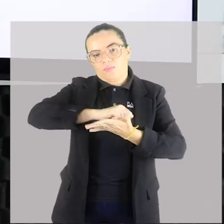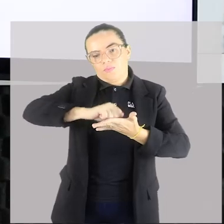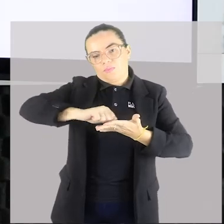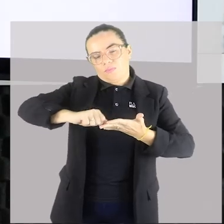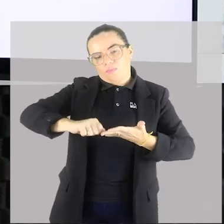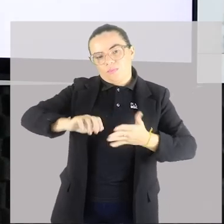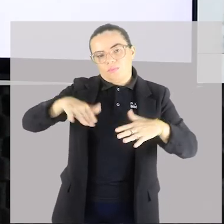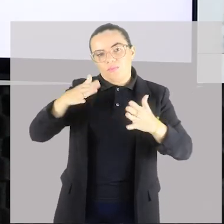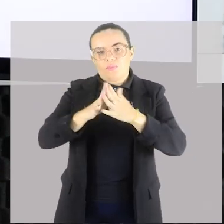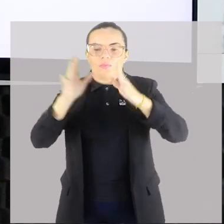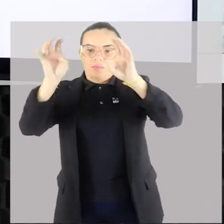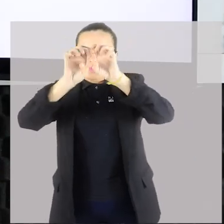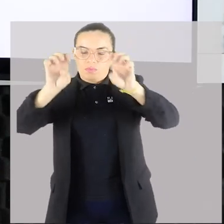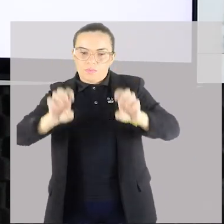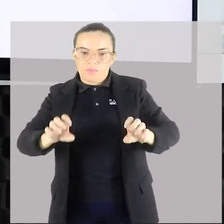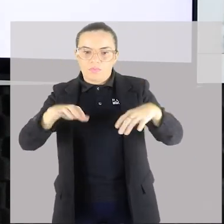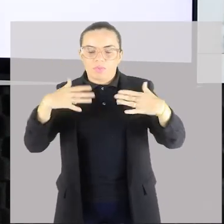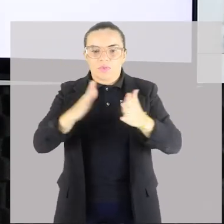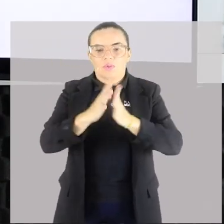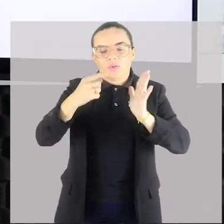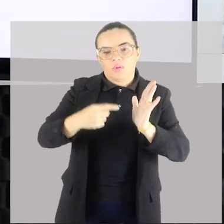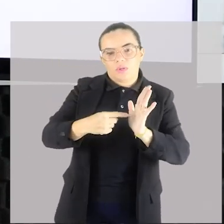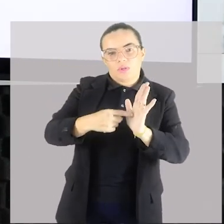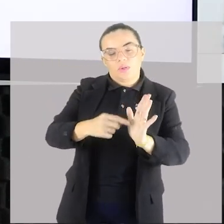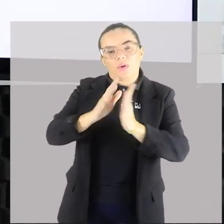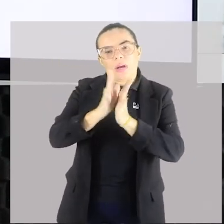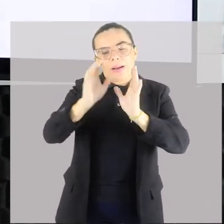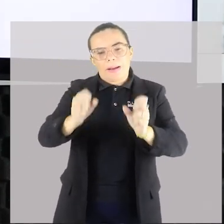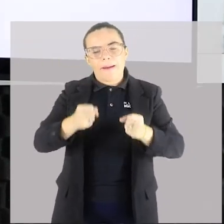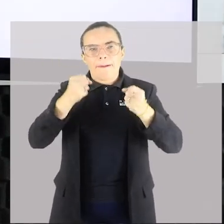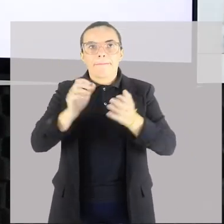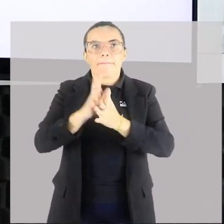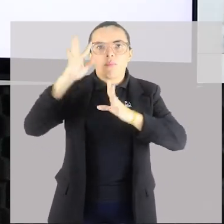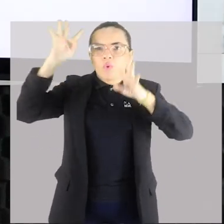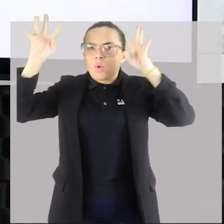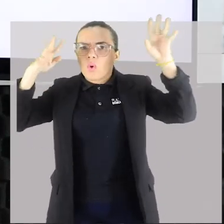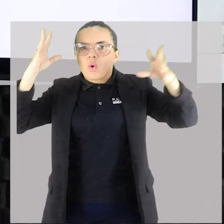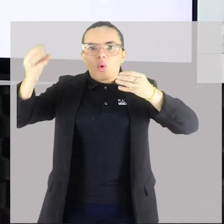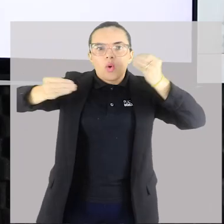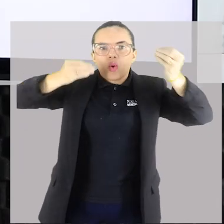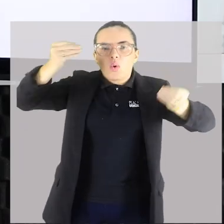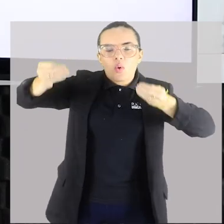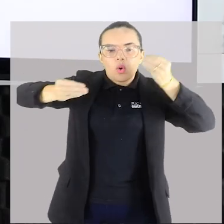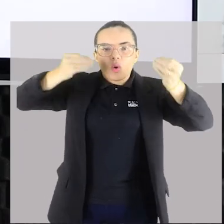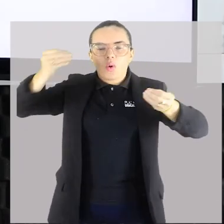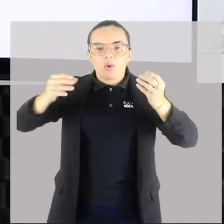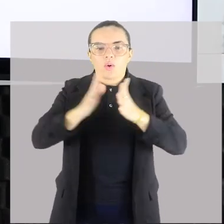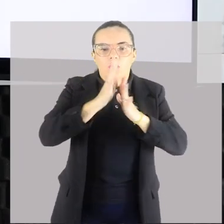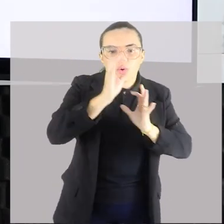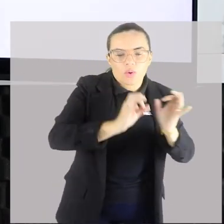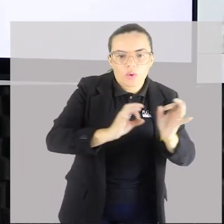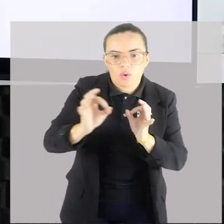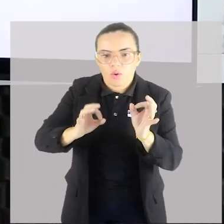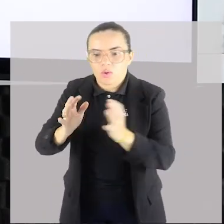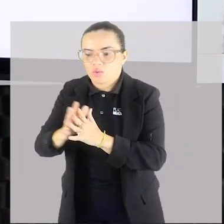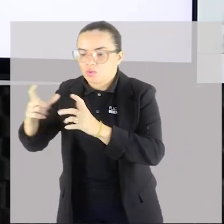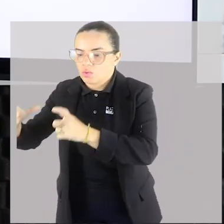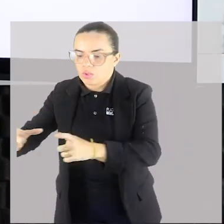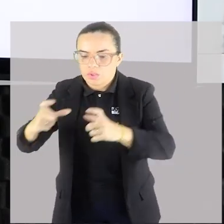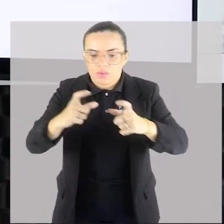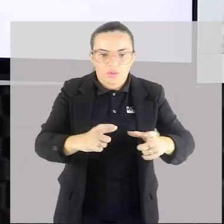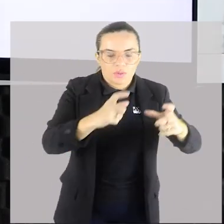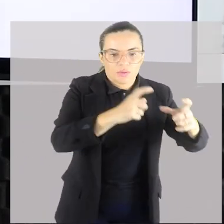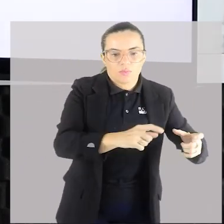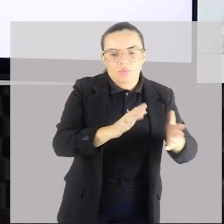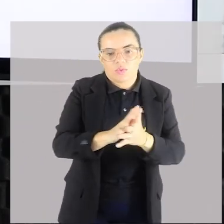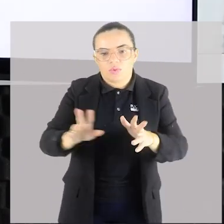aqui nessa estrutura, eu estou colocando para vocês a possibilidade de você imaginar como isso estaria estabelecido nos 3 ambientes.